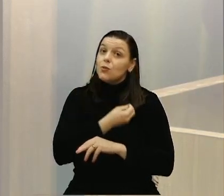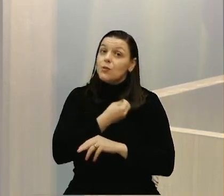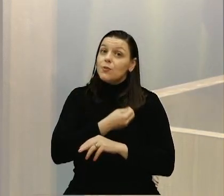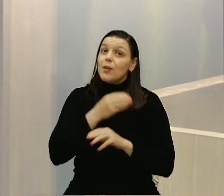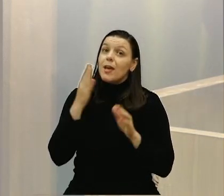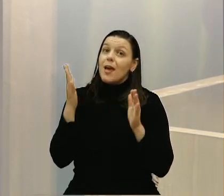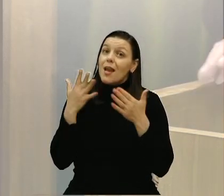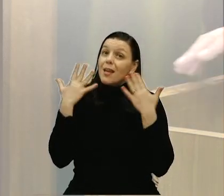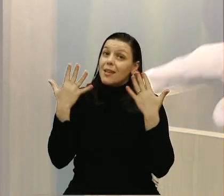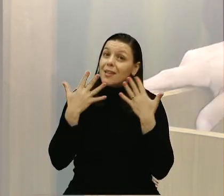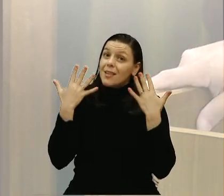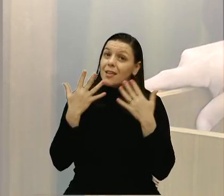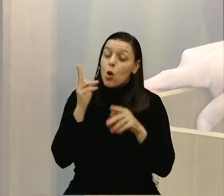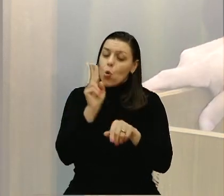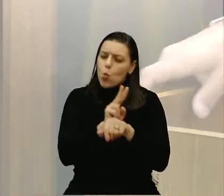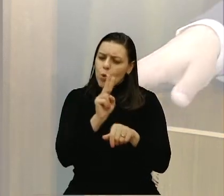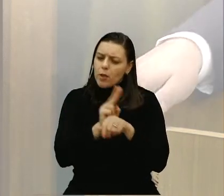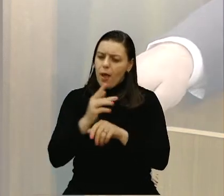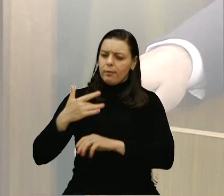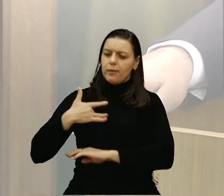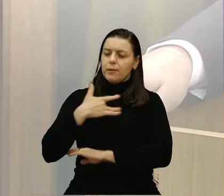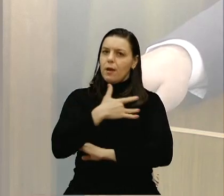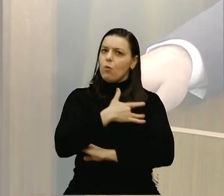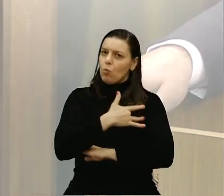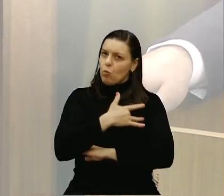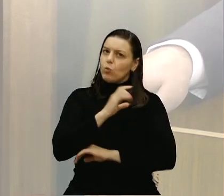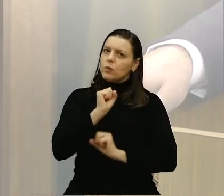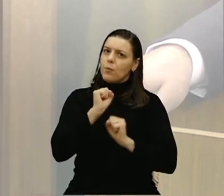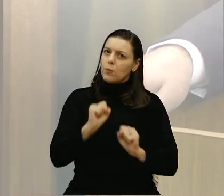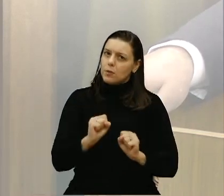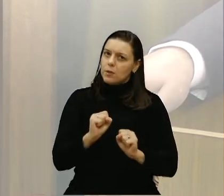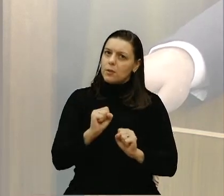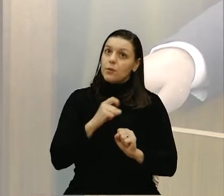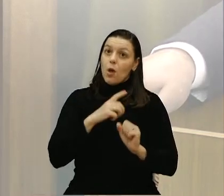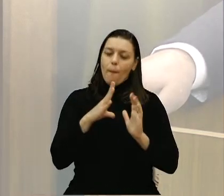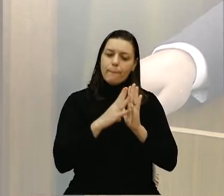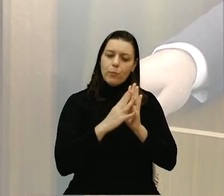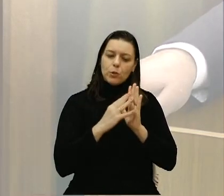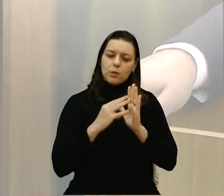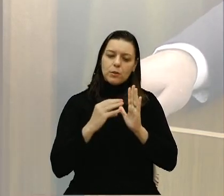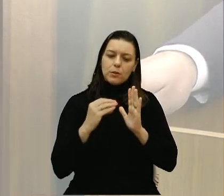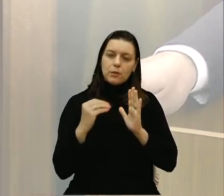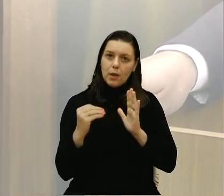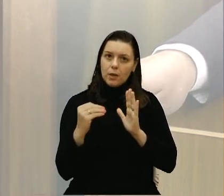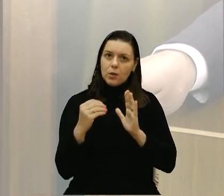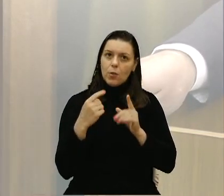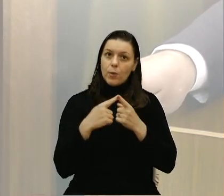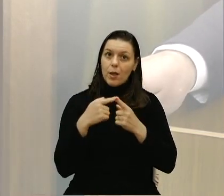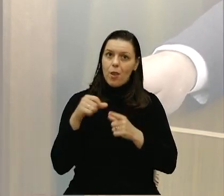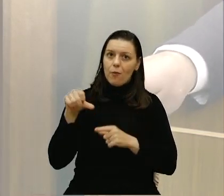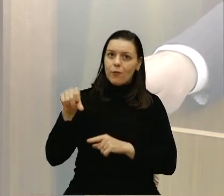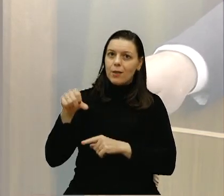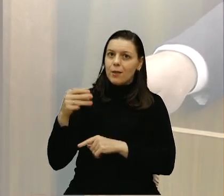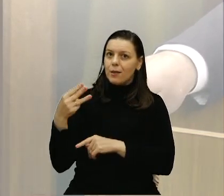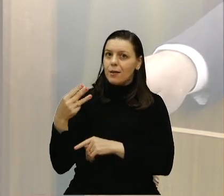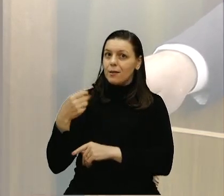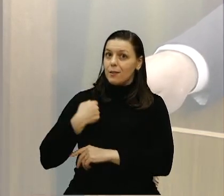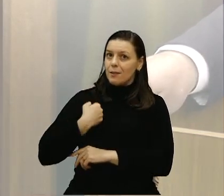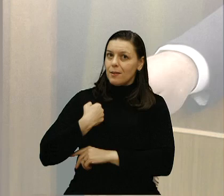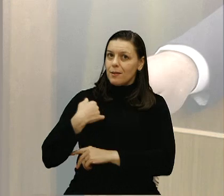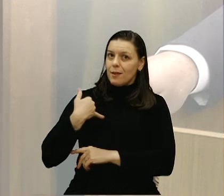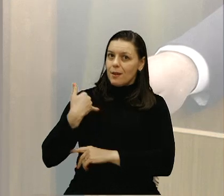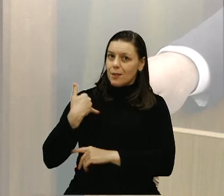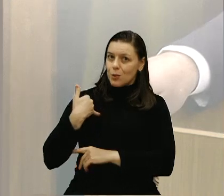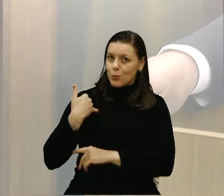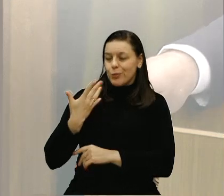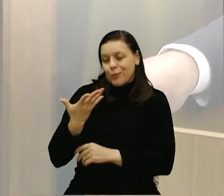valorizar, cuidar da saúde sempre que possível. E a Mãe Cecília é um exemplo pela longevidade que ela tem. Então, esse ensinamento